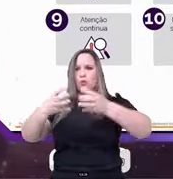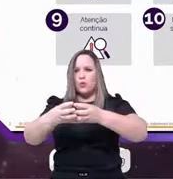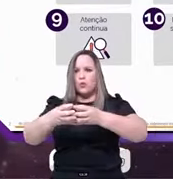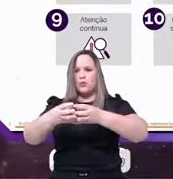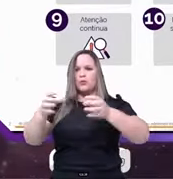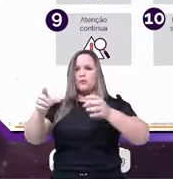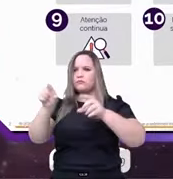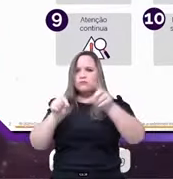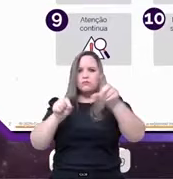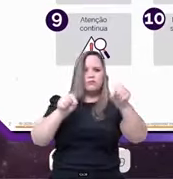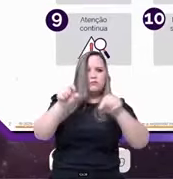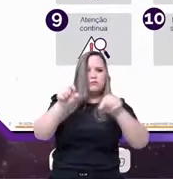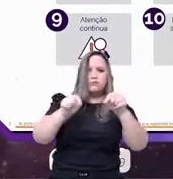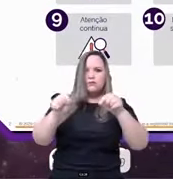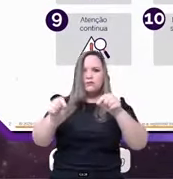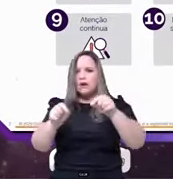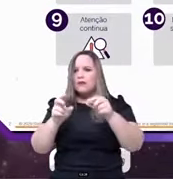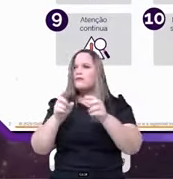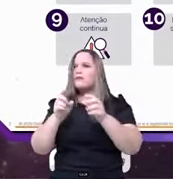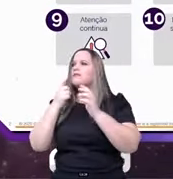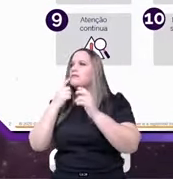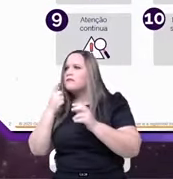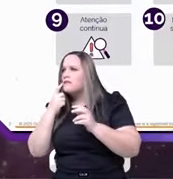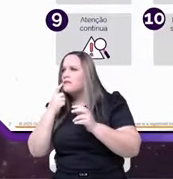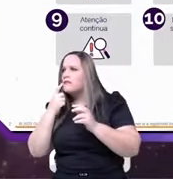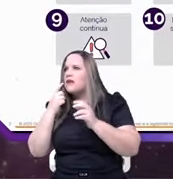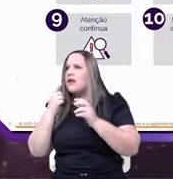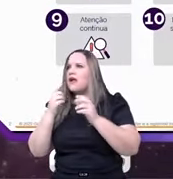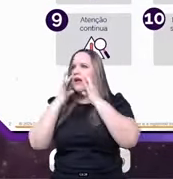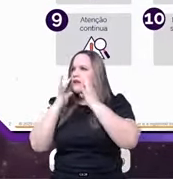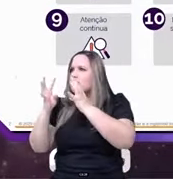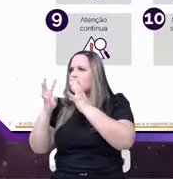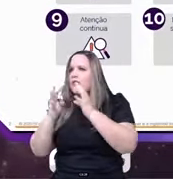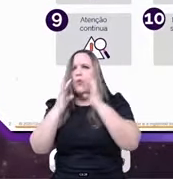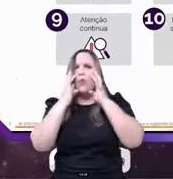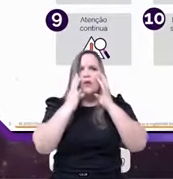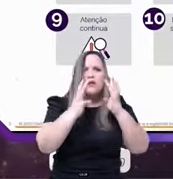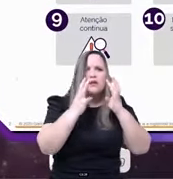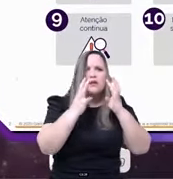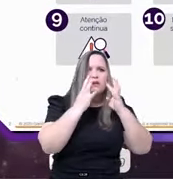a face, hoje, em tempos de pandemia, igual nós estamos fazendo aqui.